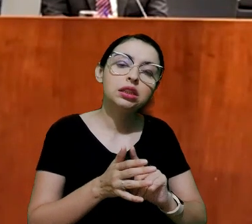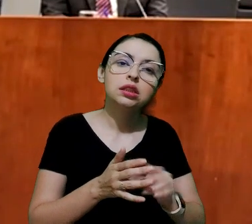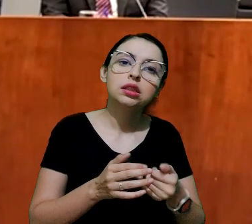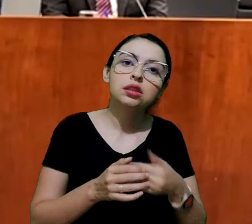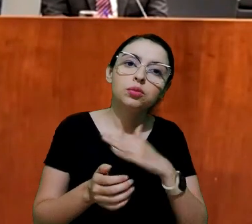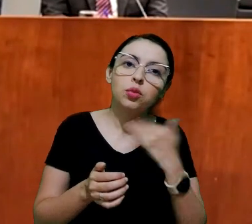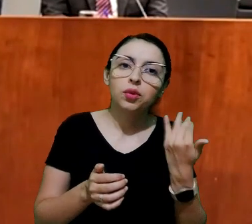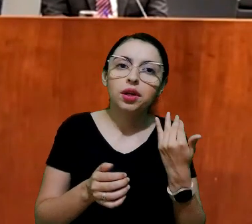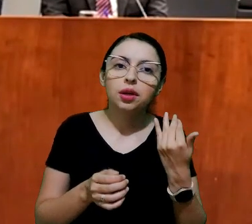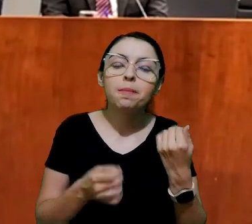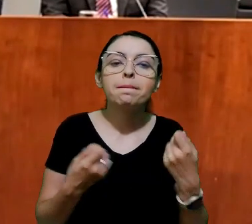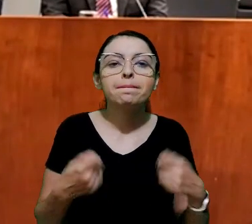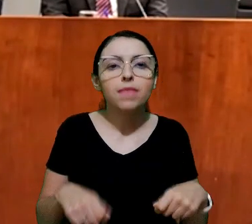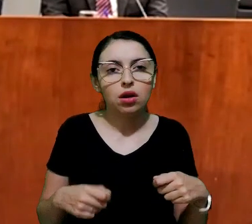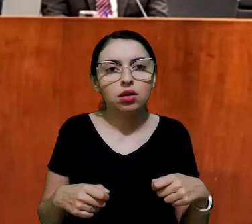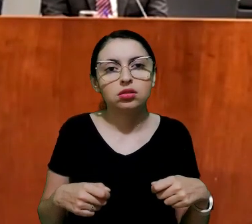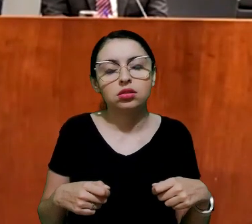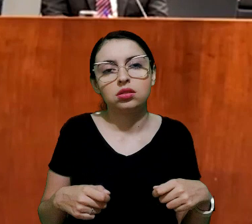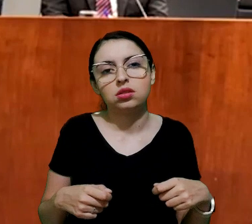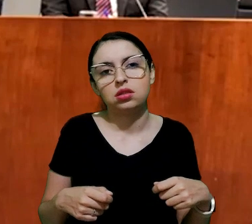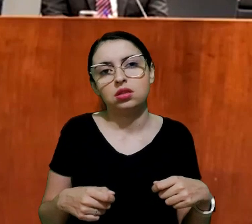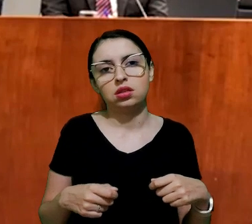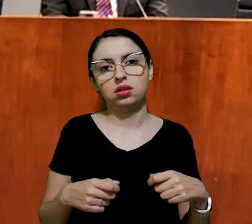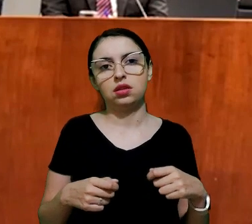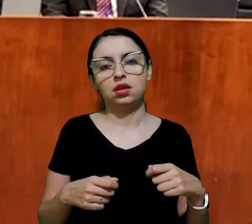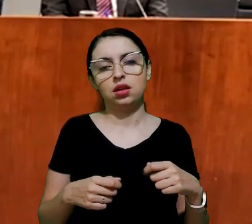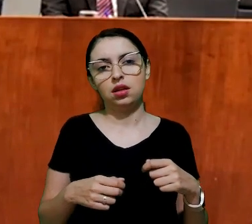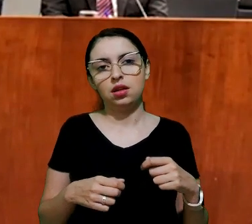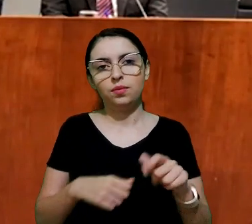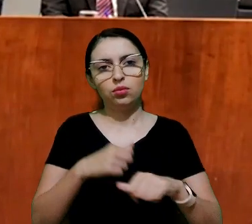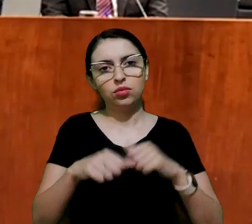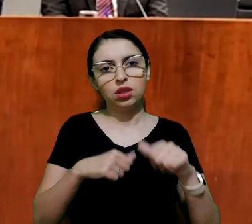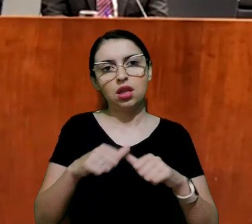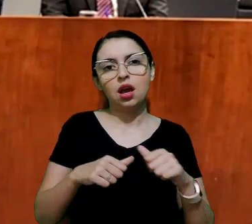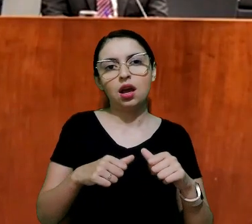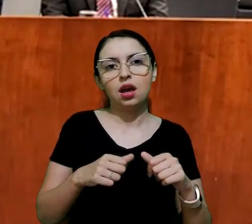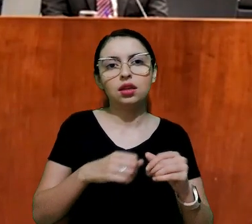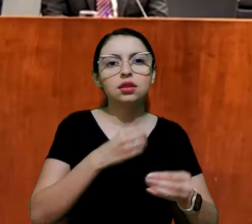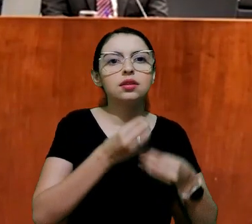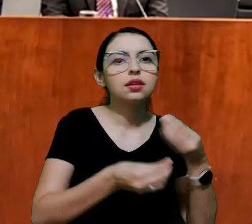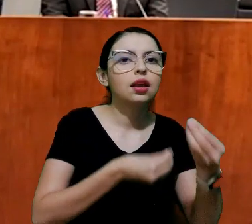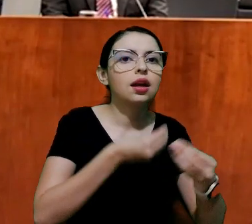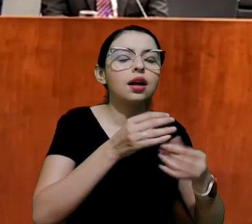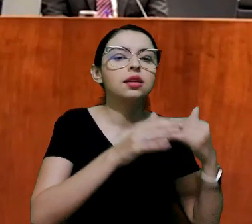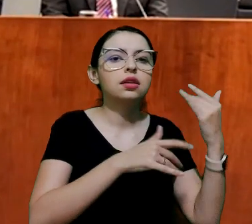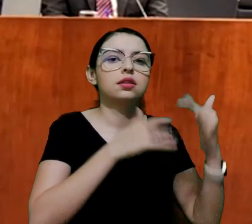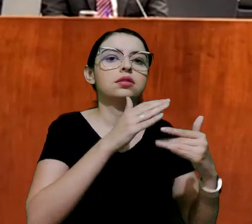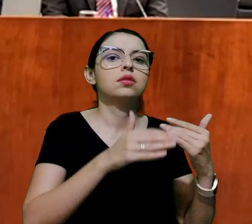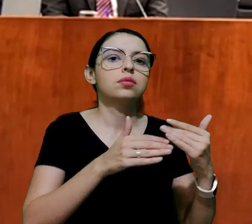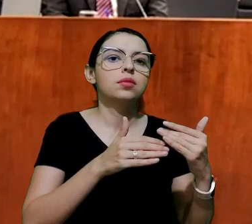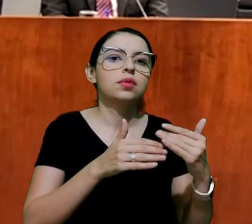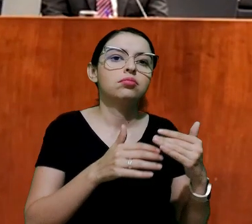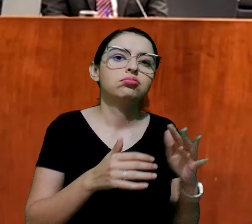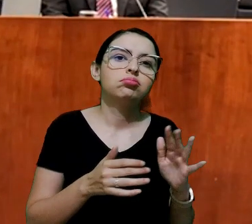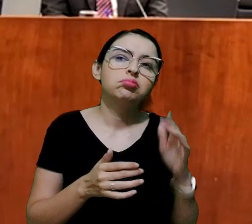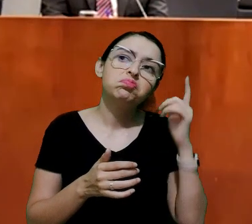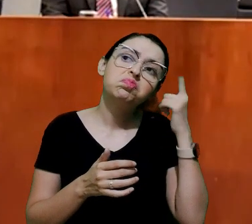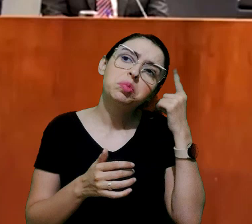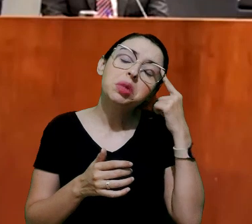um veículo para proporcionar a transmissão sucessória, né? É uma questão que